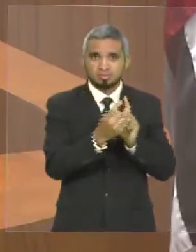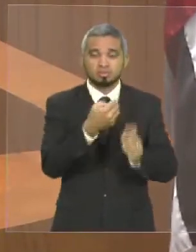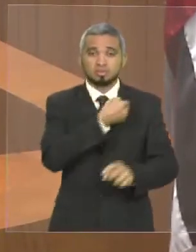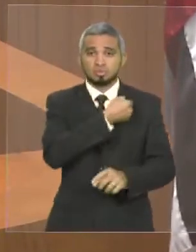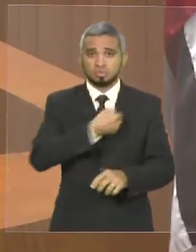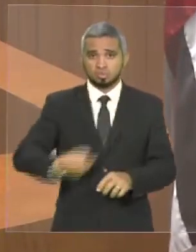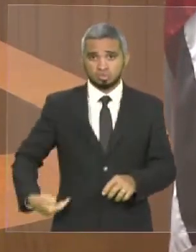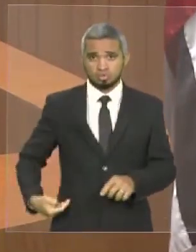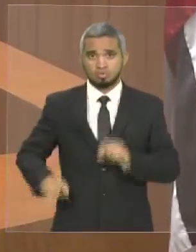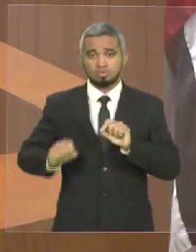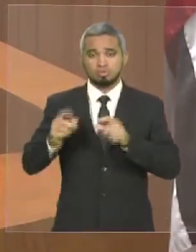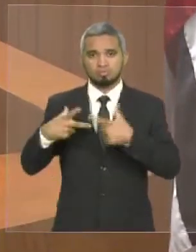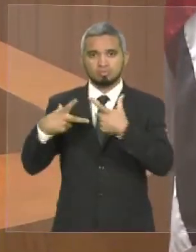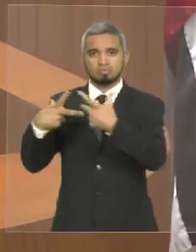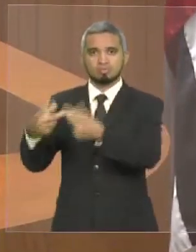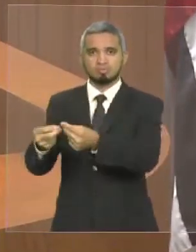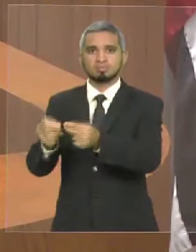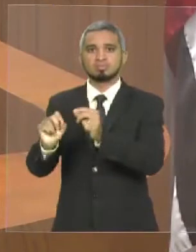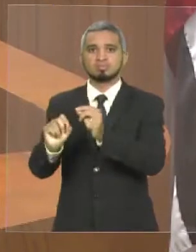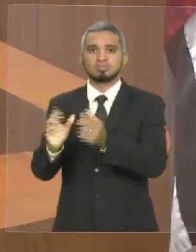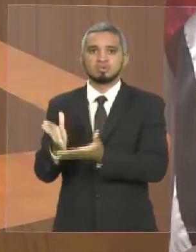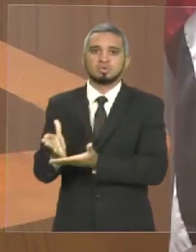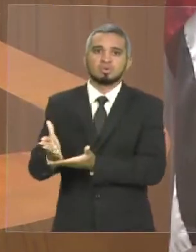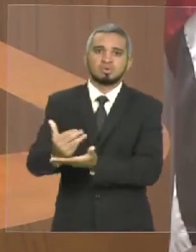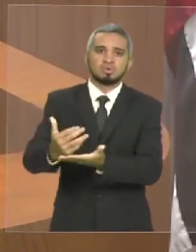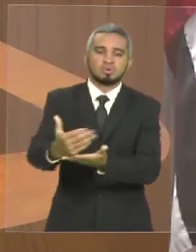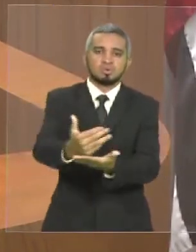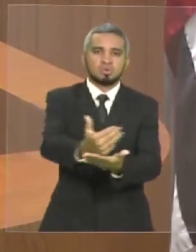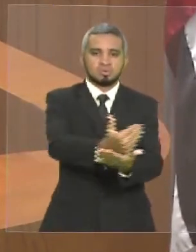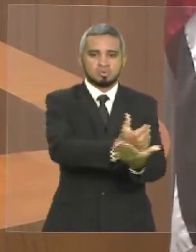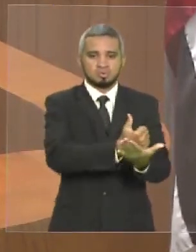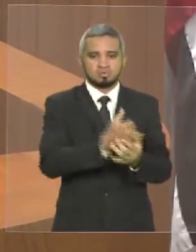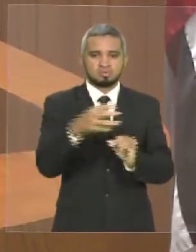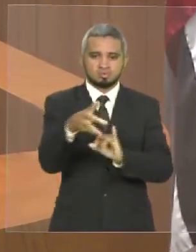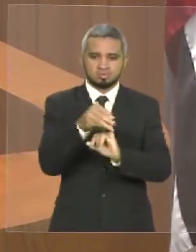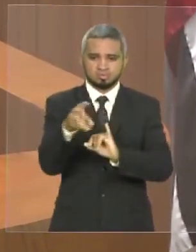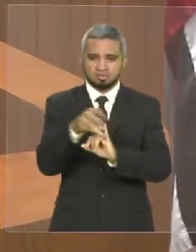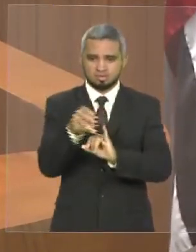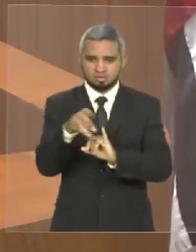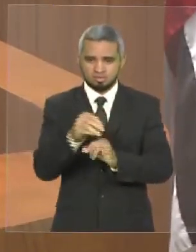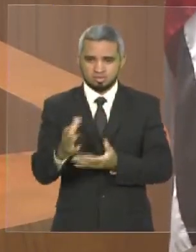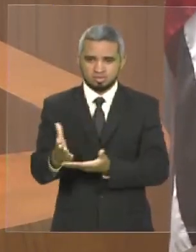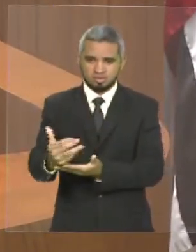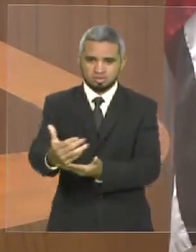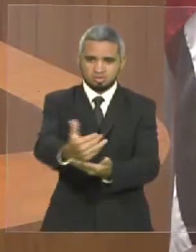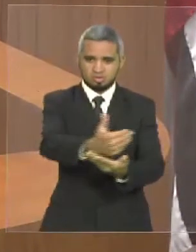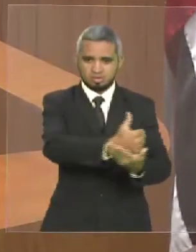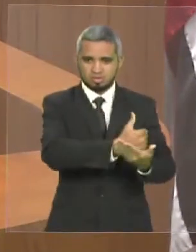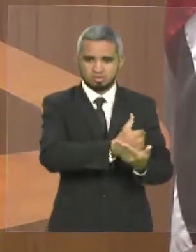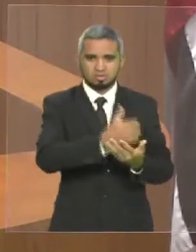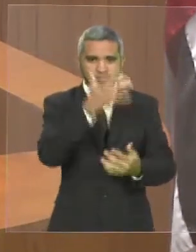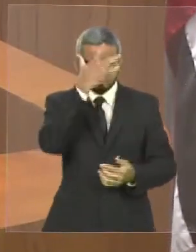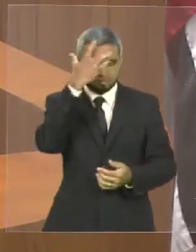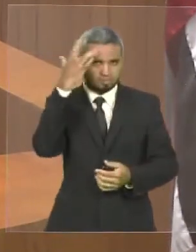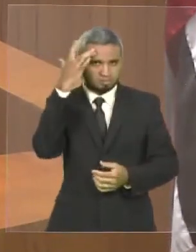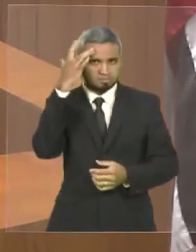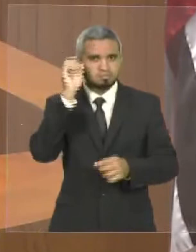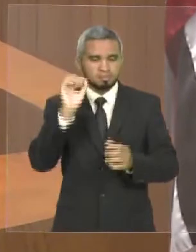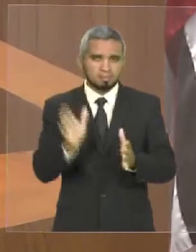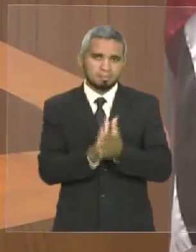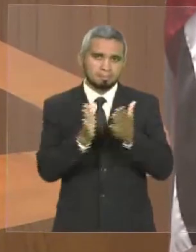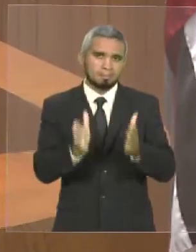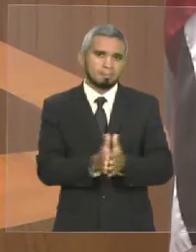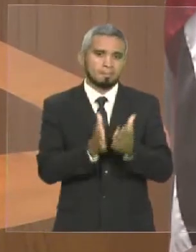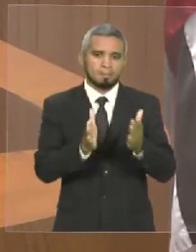mão no bolso dos maranhenses, retirando, através do aumento de impostos, aqueles que mais precisam, que são os mais